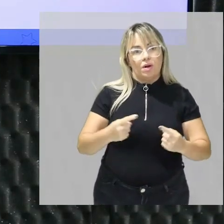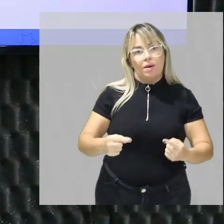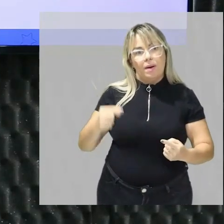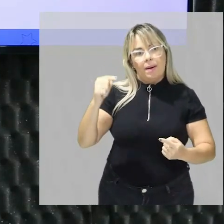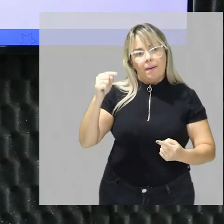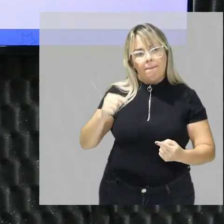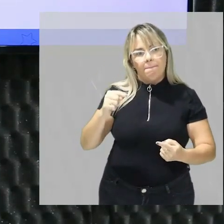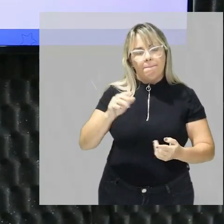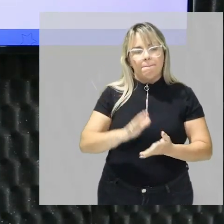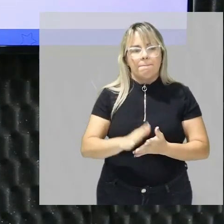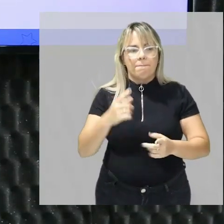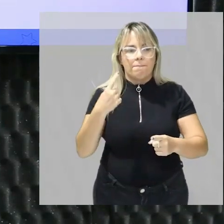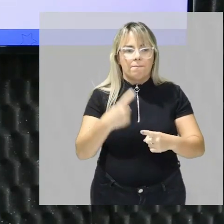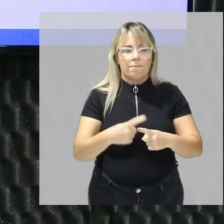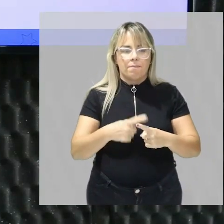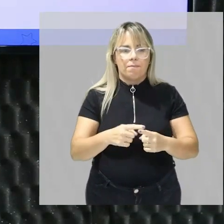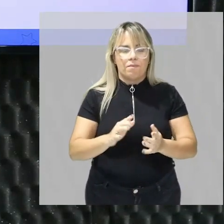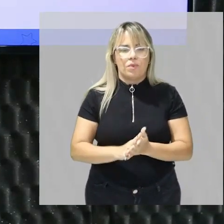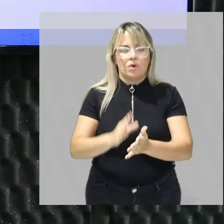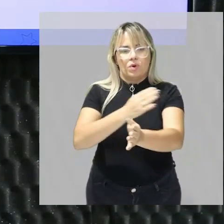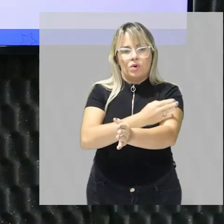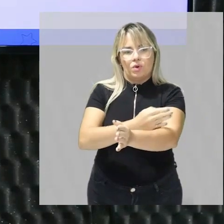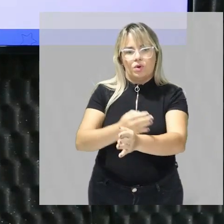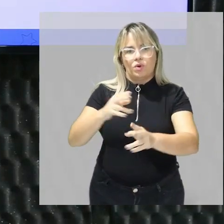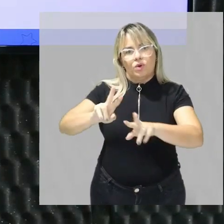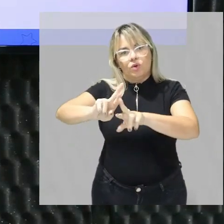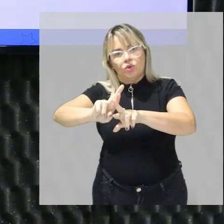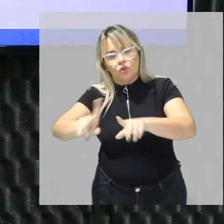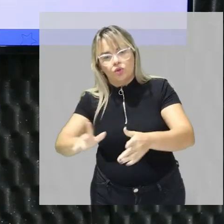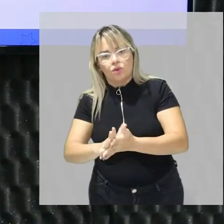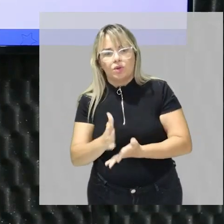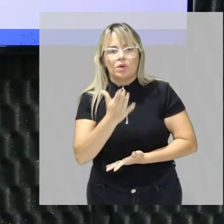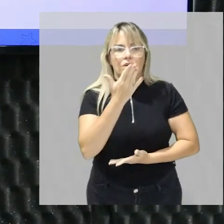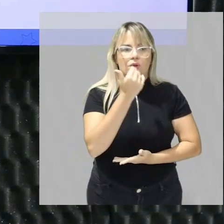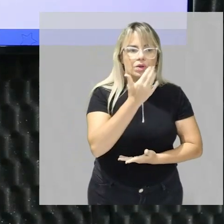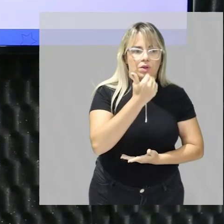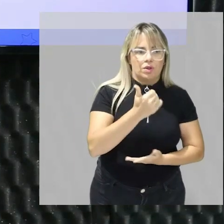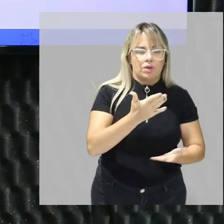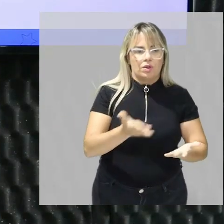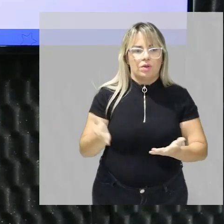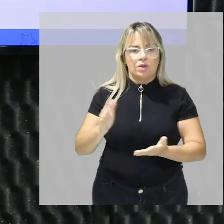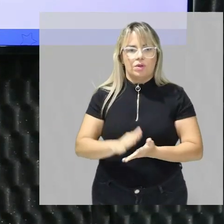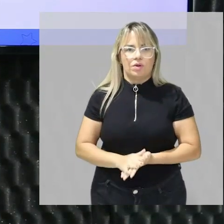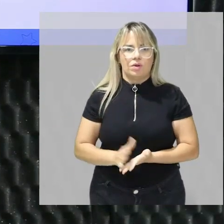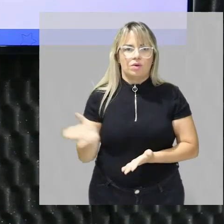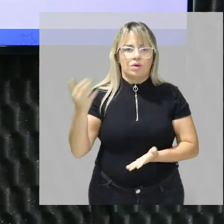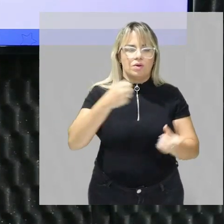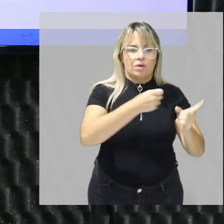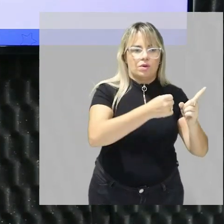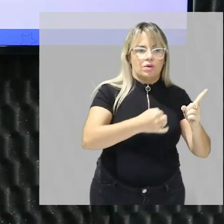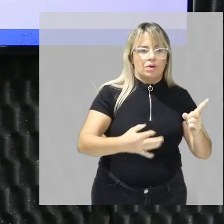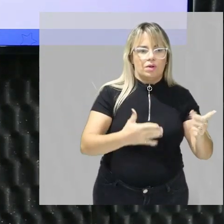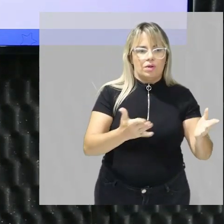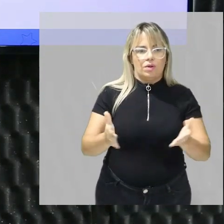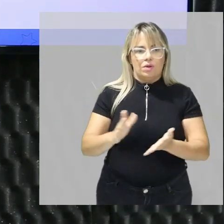os hábitos alimentares distinguem-se um do outro. Vamos olhar aqui na nossa descrição? Olha aqui o tamanduá.